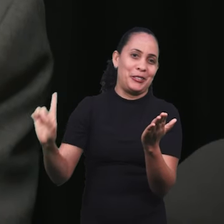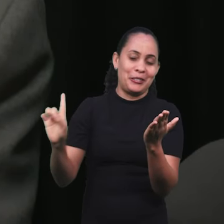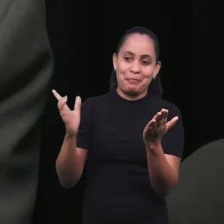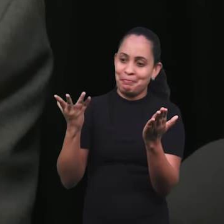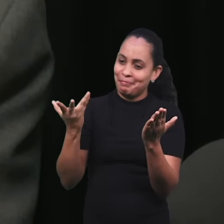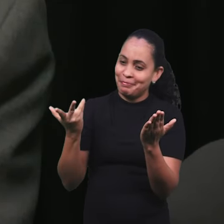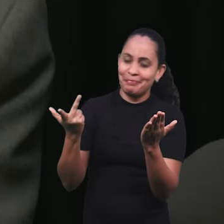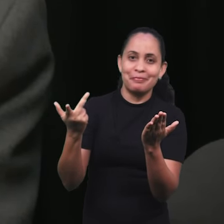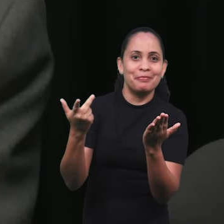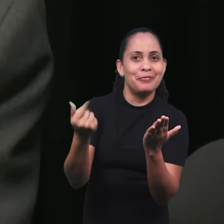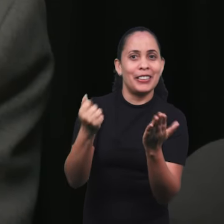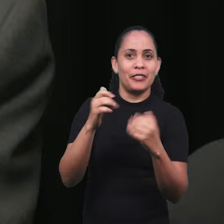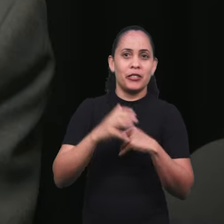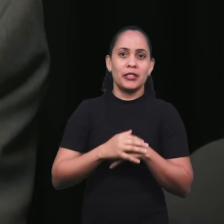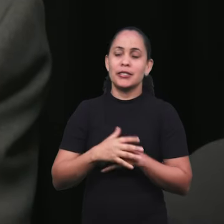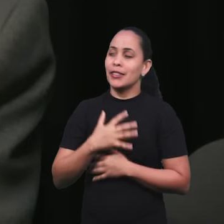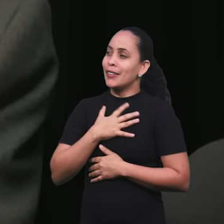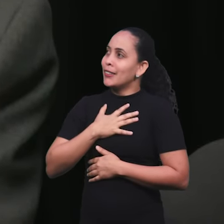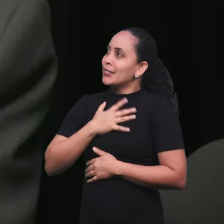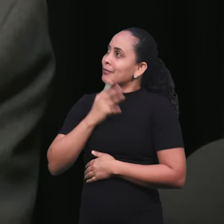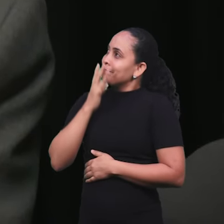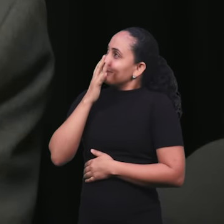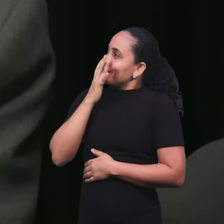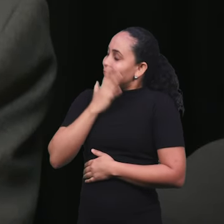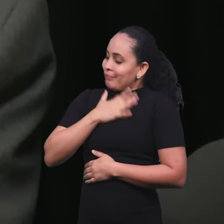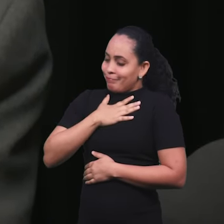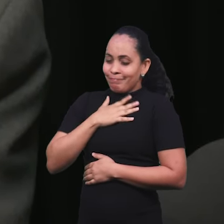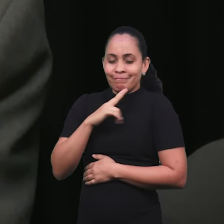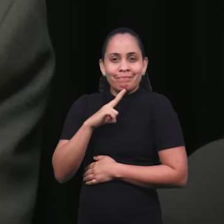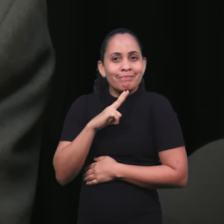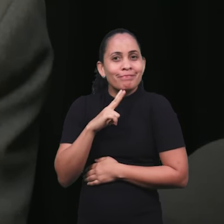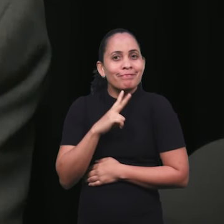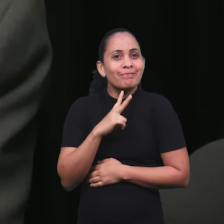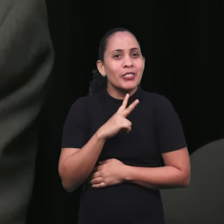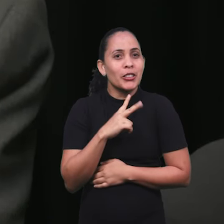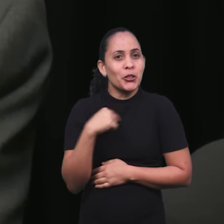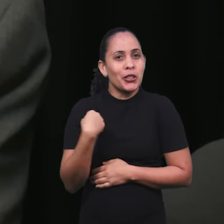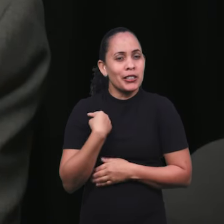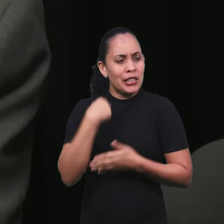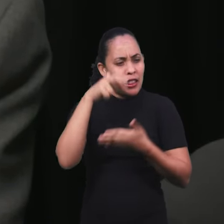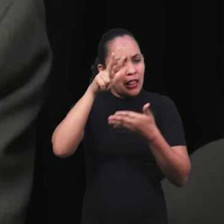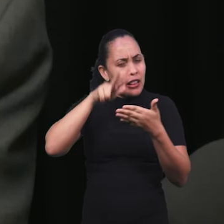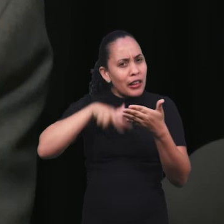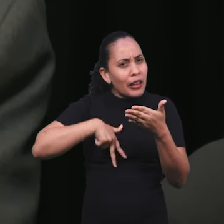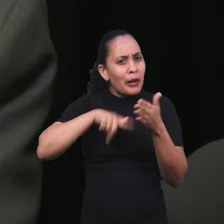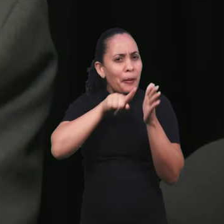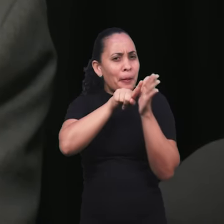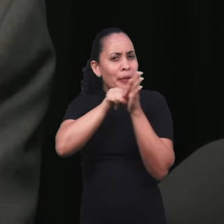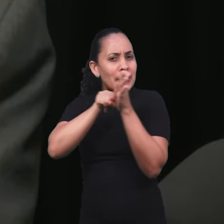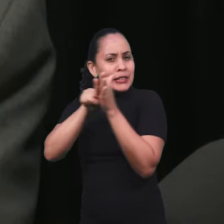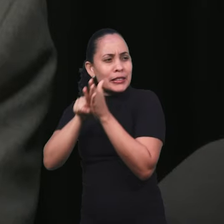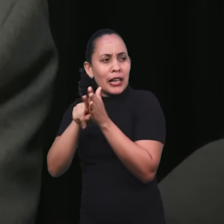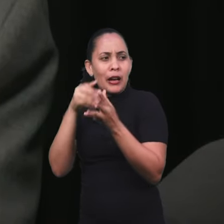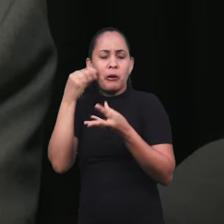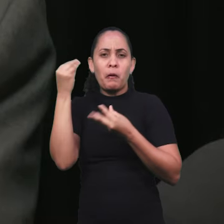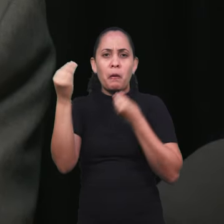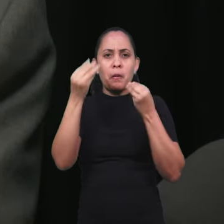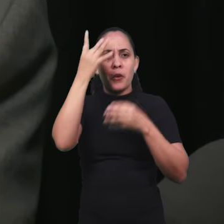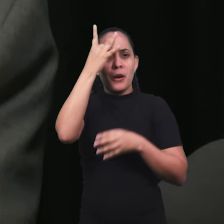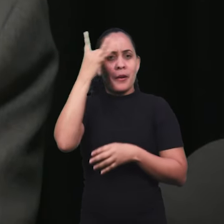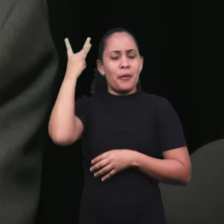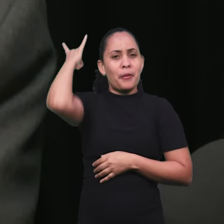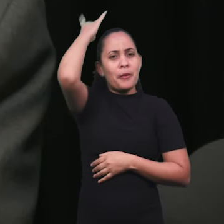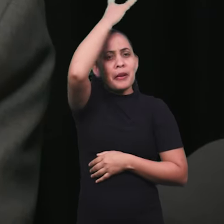impressionante como eu fico particularmente maravilhado. A gente começa a ler, pesquisar como é que o Espírito está presente em